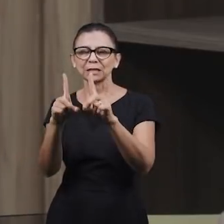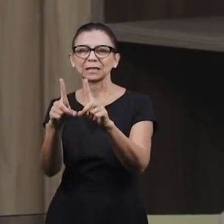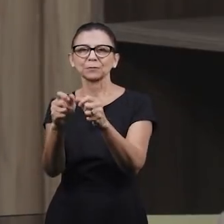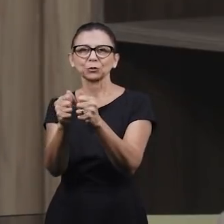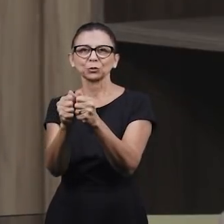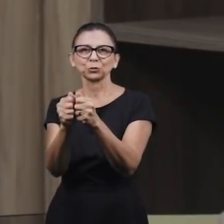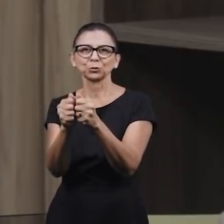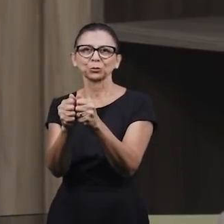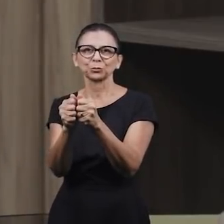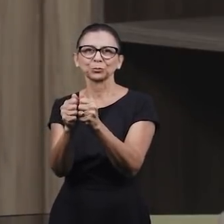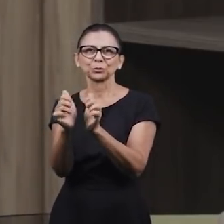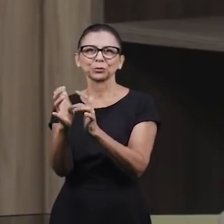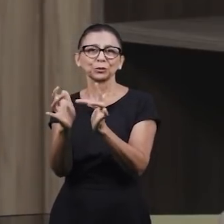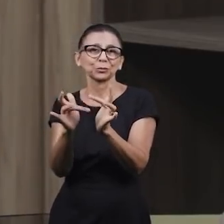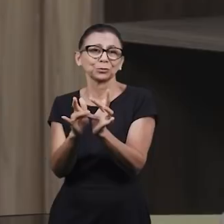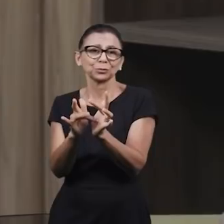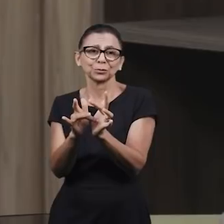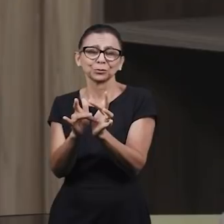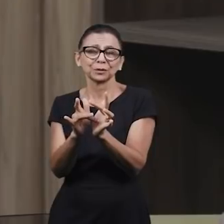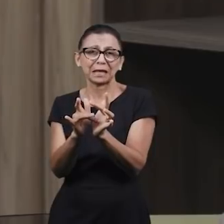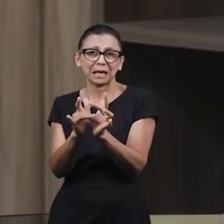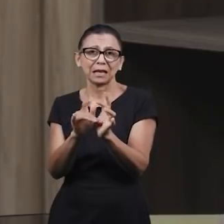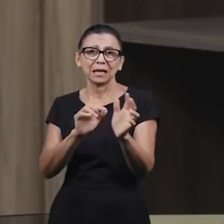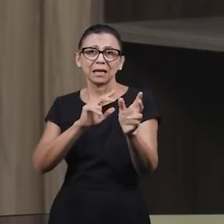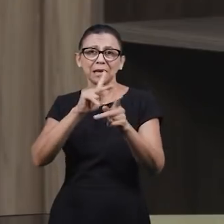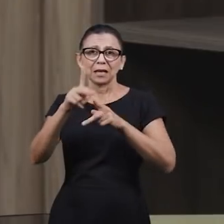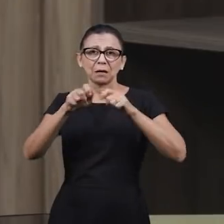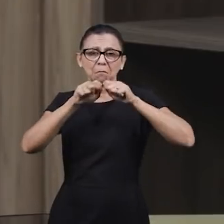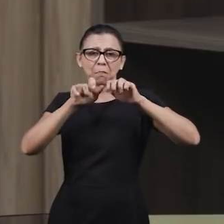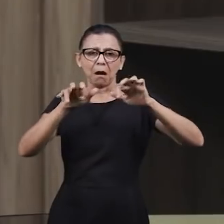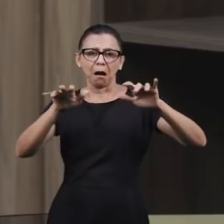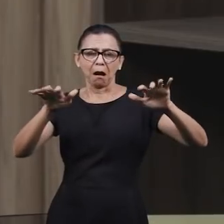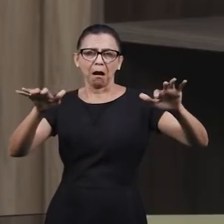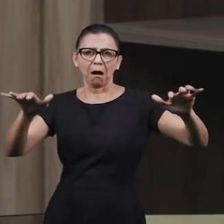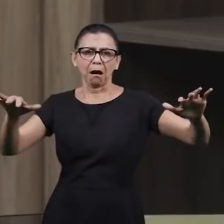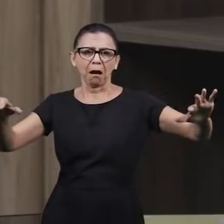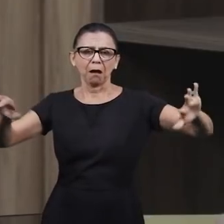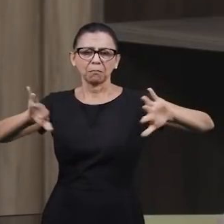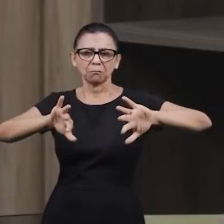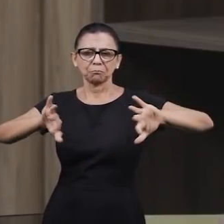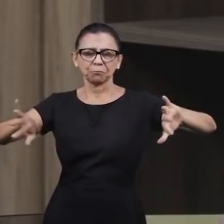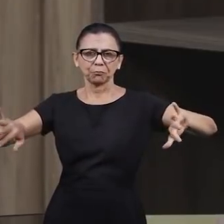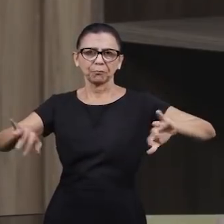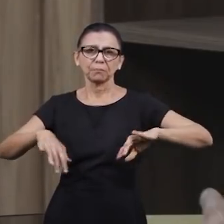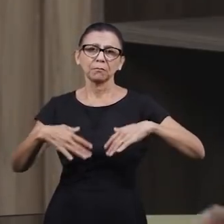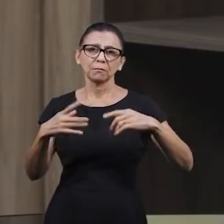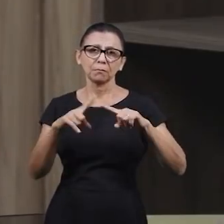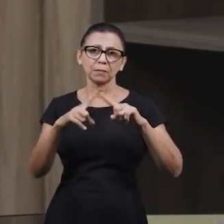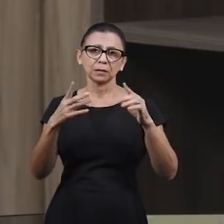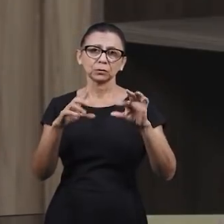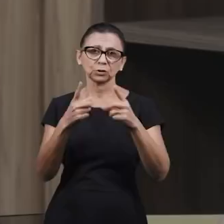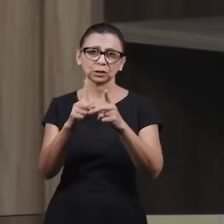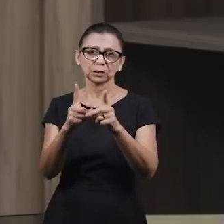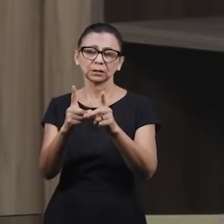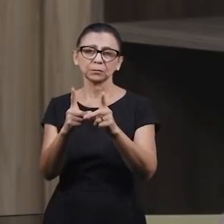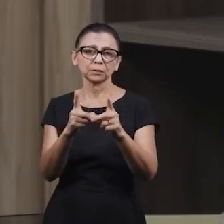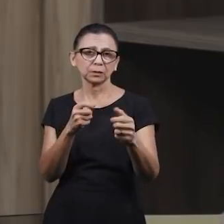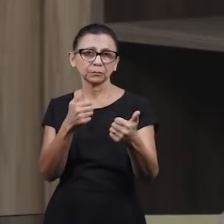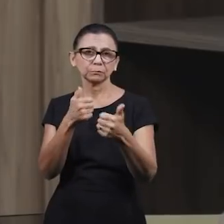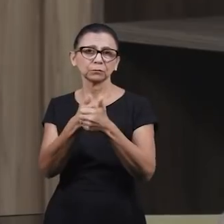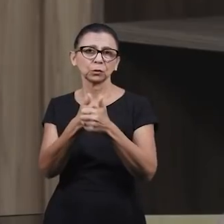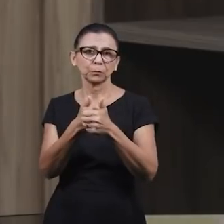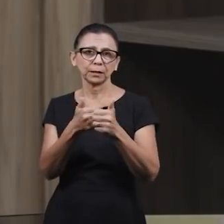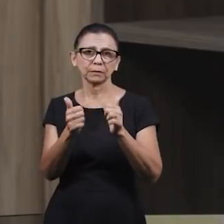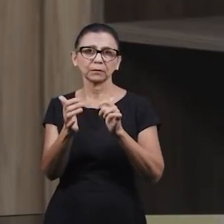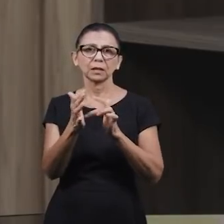ele. Então pregava, despedia a multidão e os discípulos atravessavam o Mar da Galileia com ele, os discípulos continuavam com ele. Isso. Daí